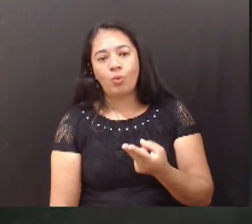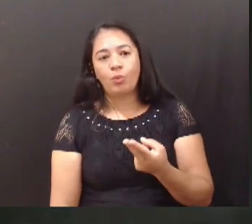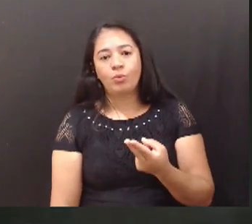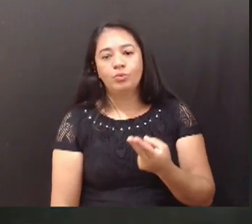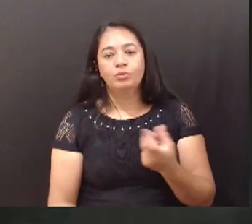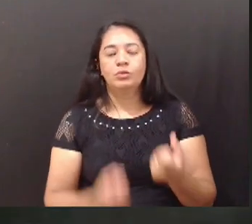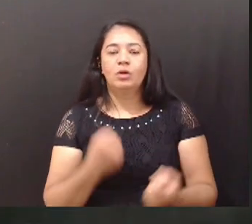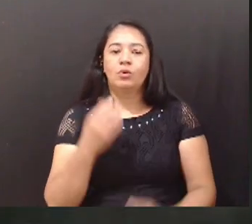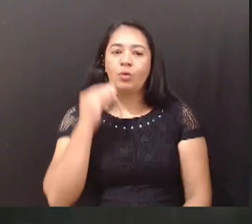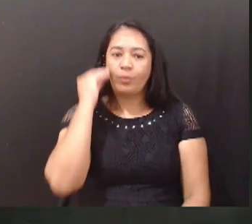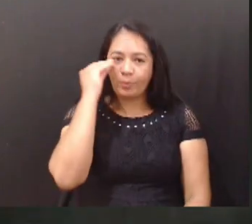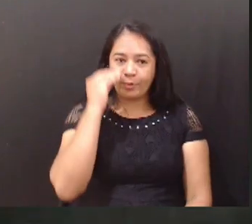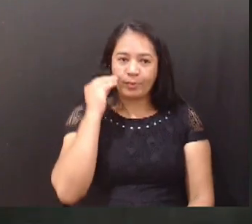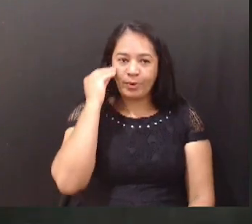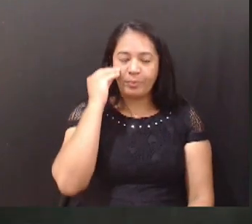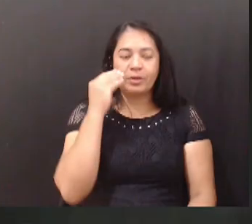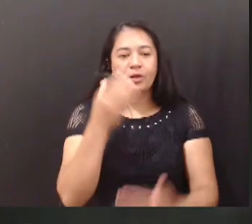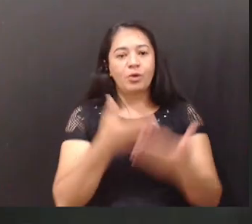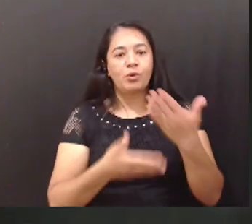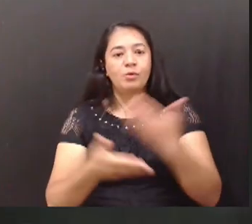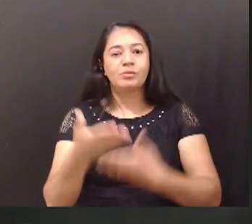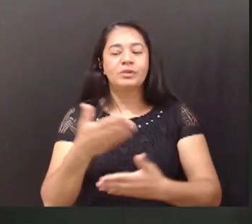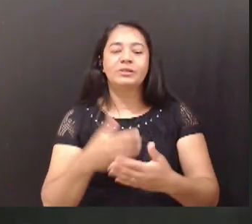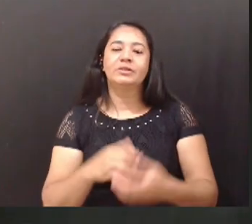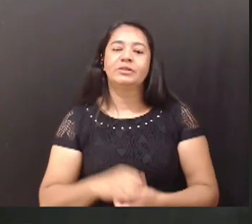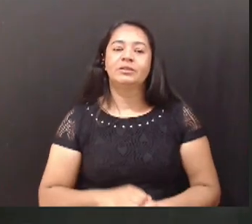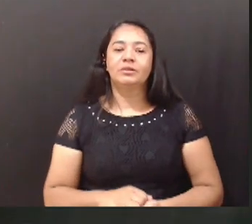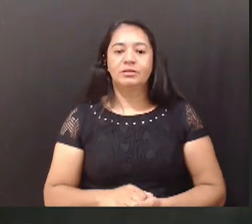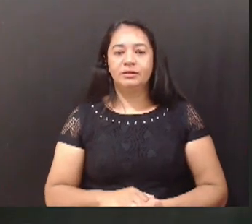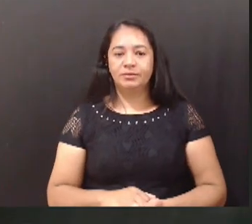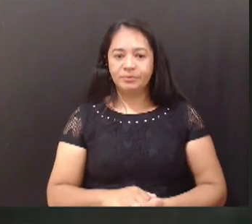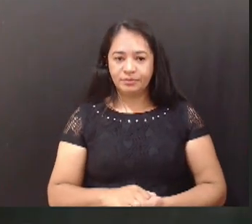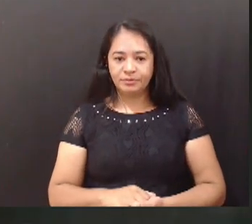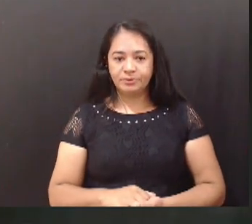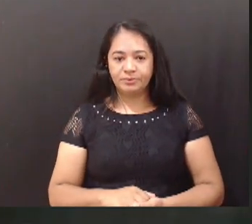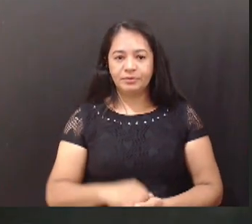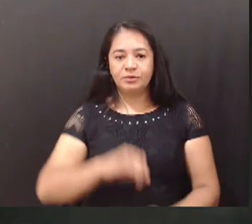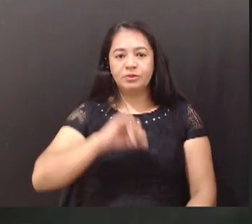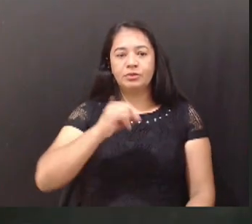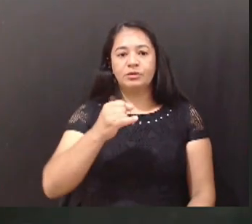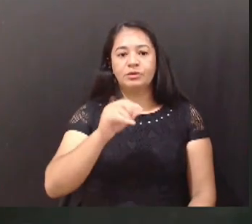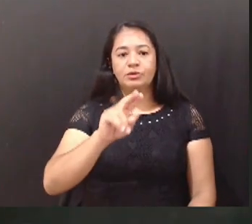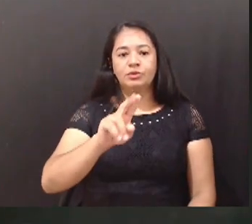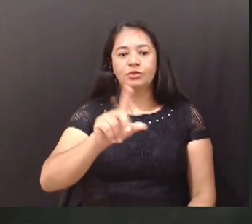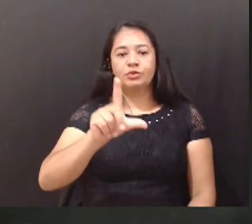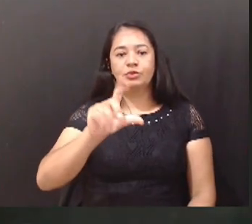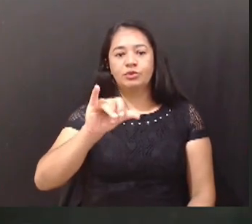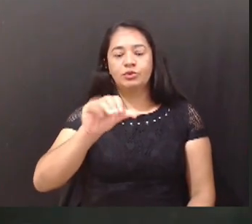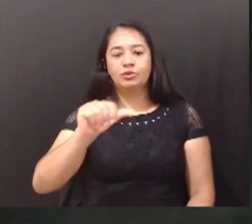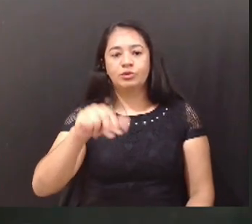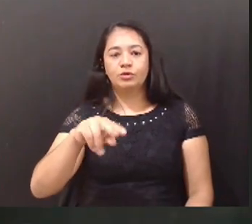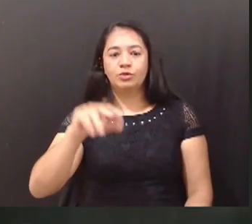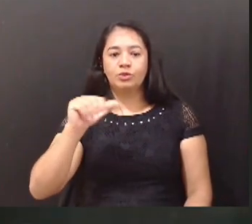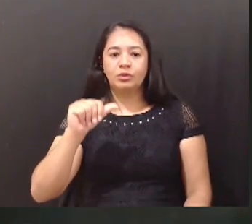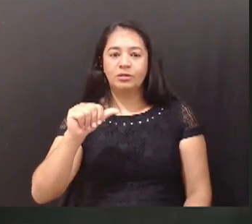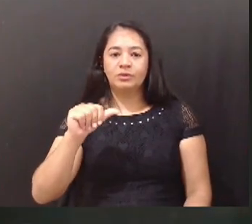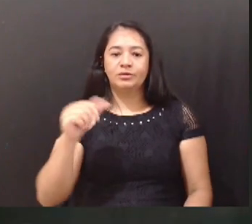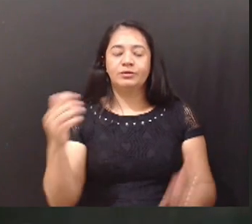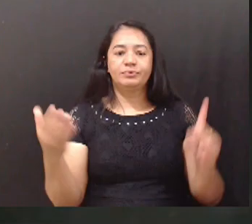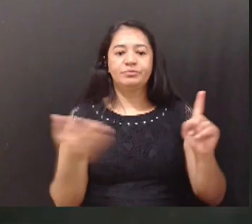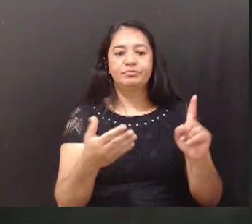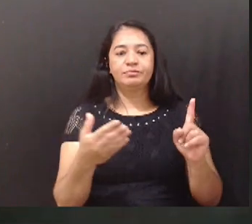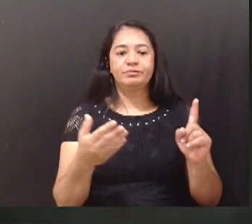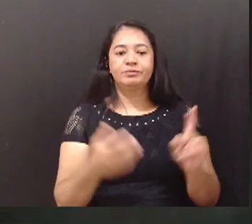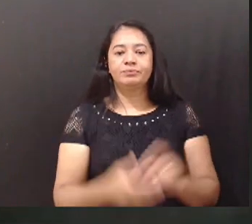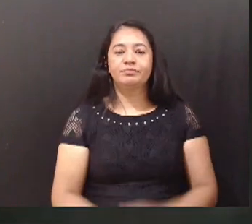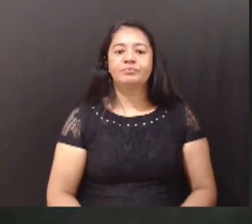experiência compartilhada conosco. Pode colocar lá, por favor, Henrique, 8h57. Vamos ver. Juliana Peixoto, do Botafogo. Vejo